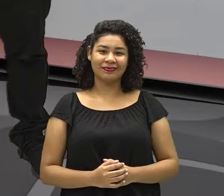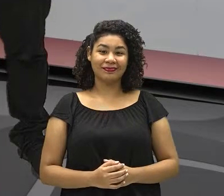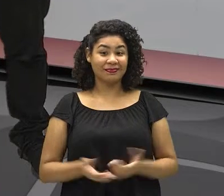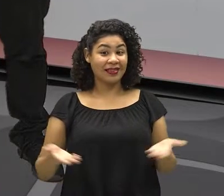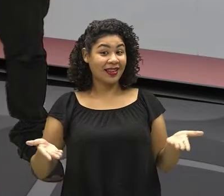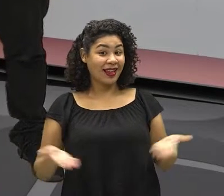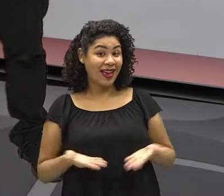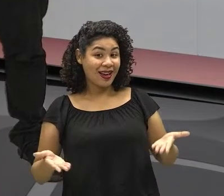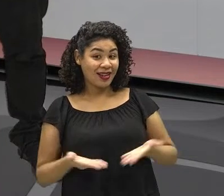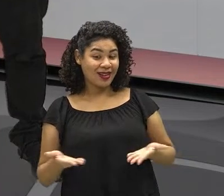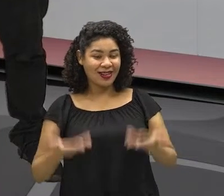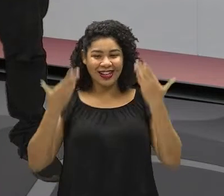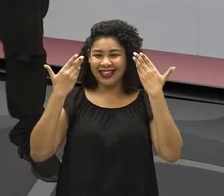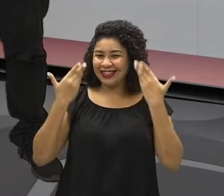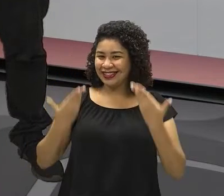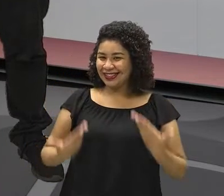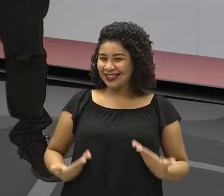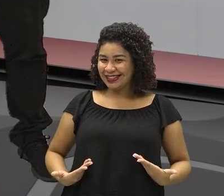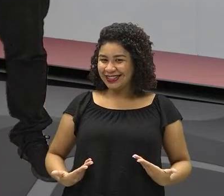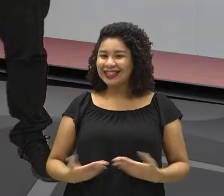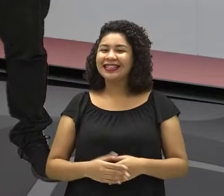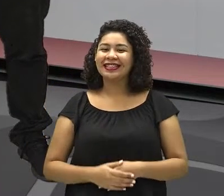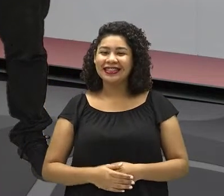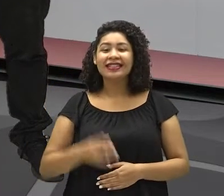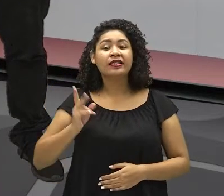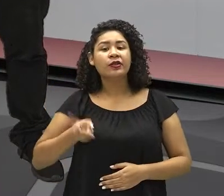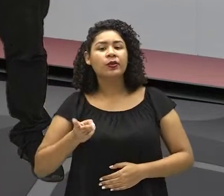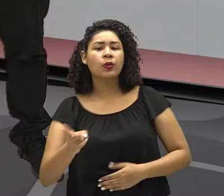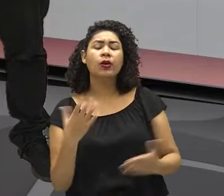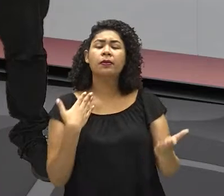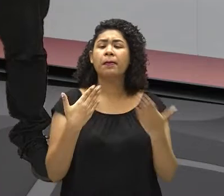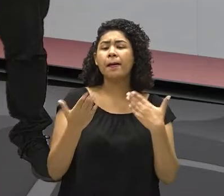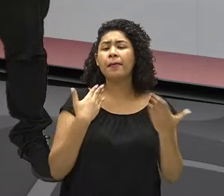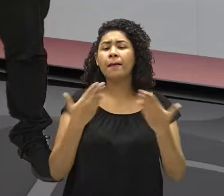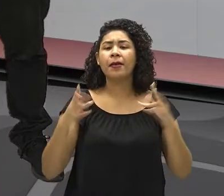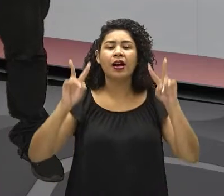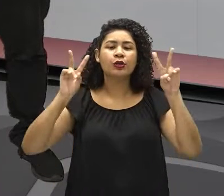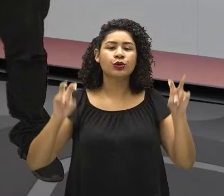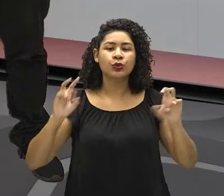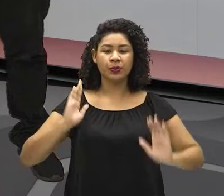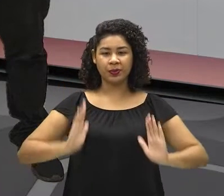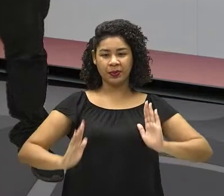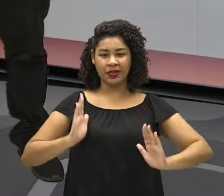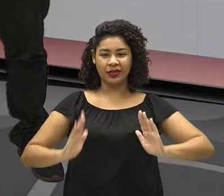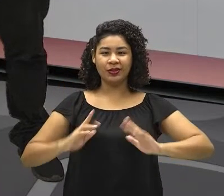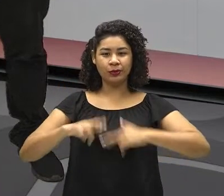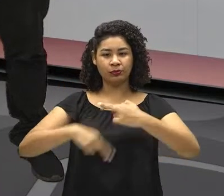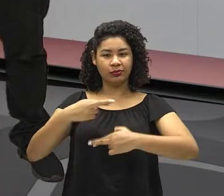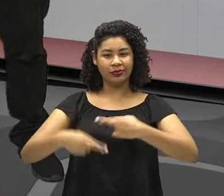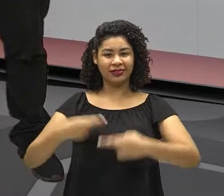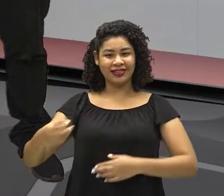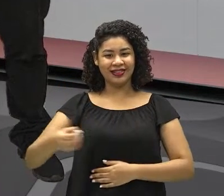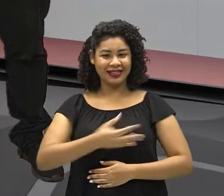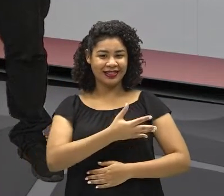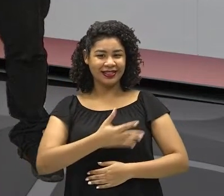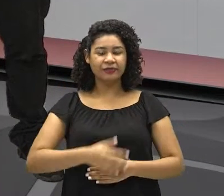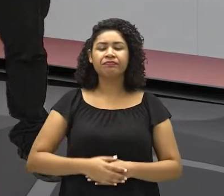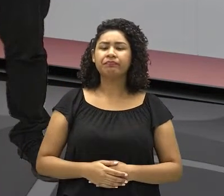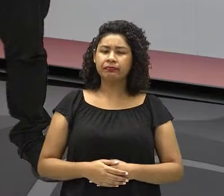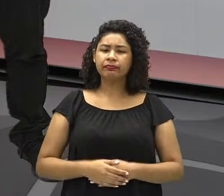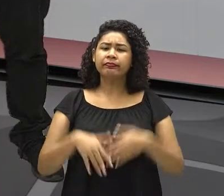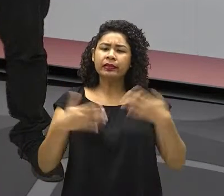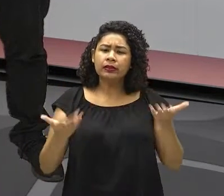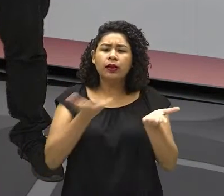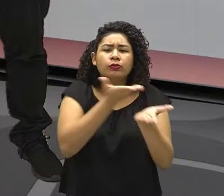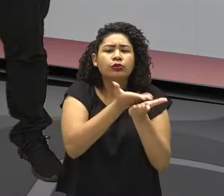agora estou eu aqui com vocês, né, para a gente continuar esse papo sobre renascimento. Então a gente está vendo aí que esse processo